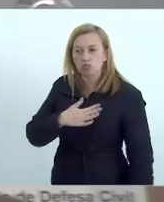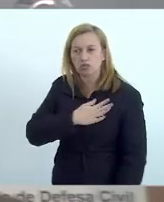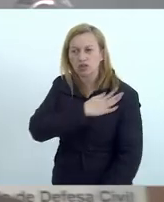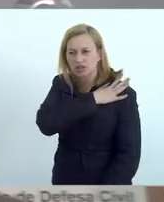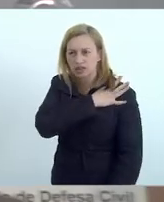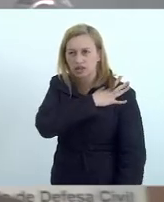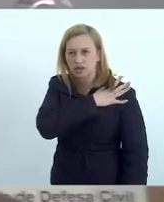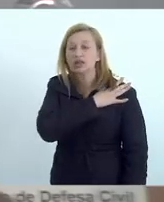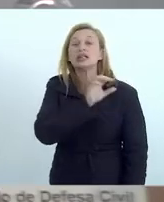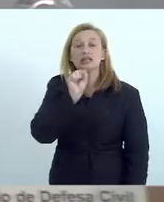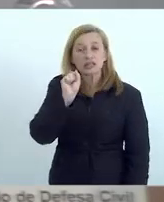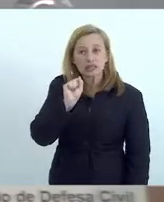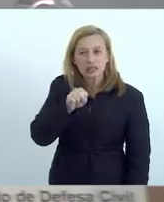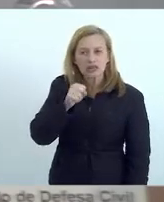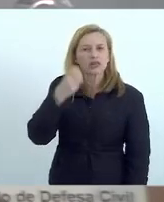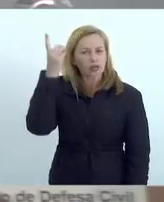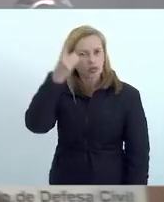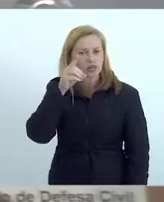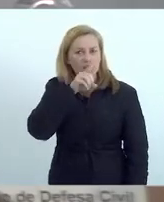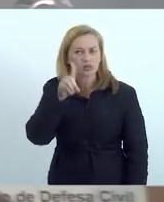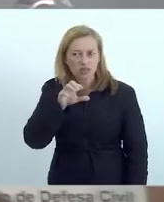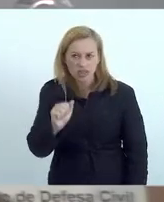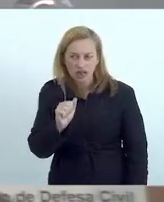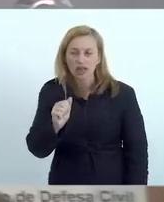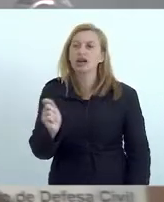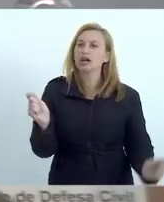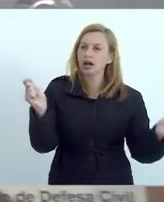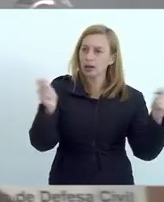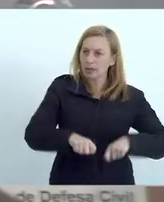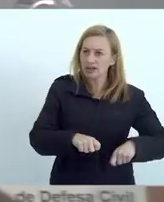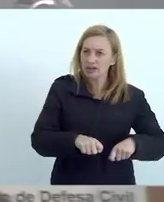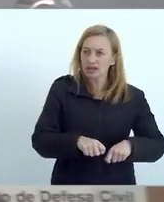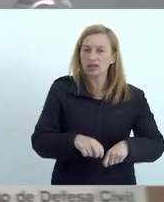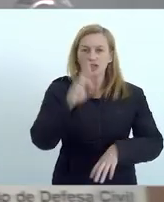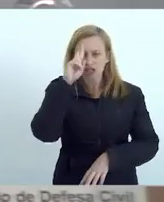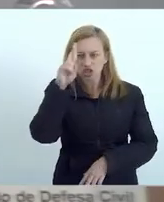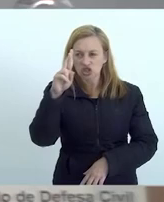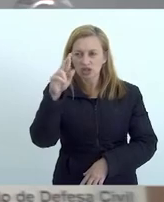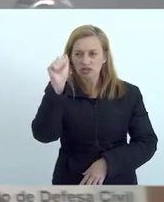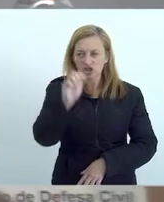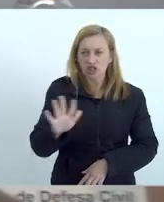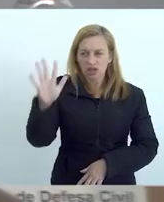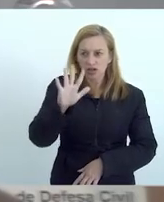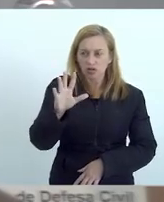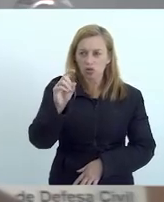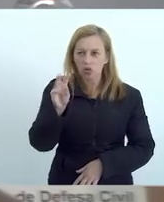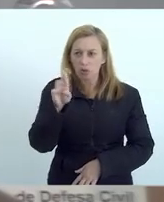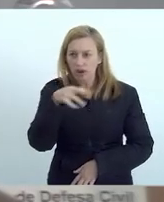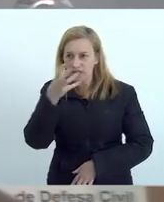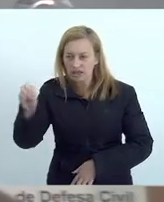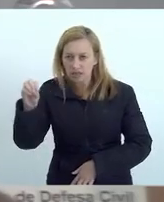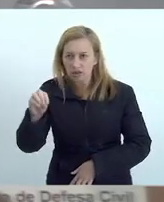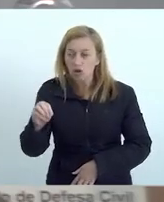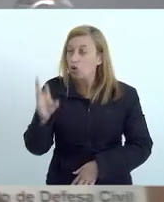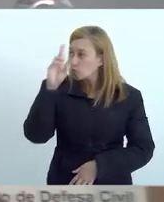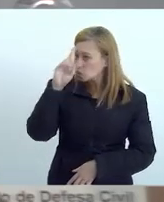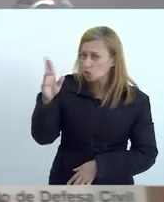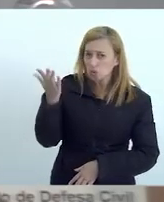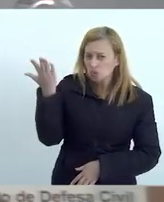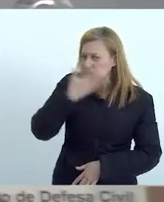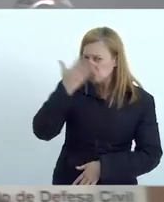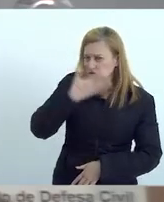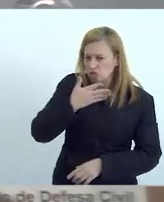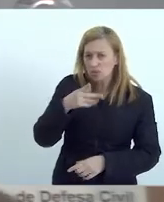e sua assim deputados vaca suas incapacitado para ser comandante-geral da Corporação o senhor não ouviu meu